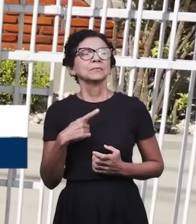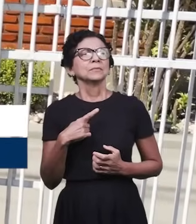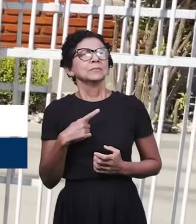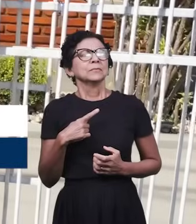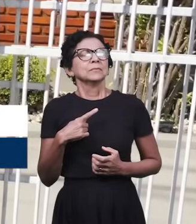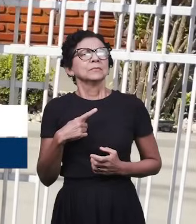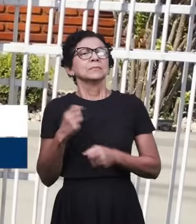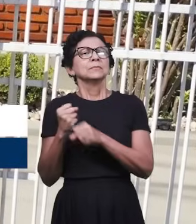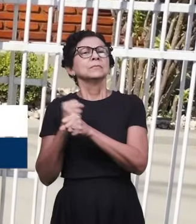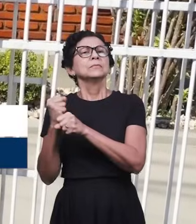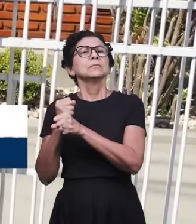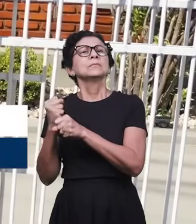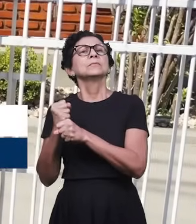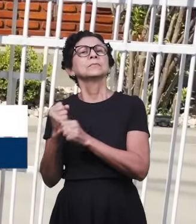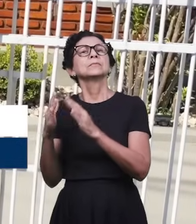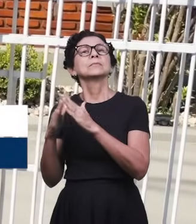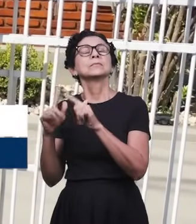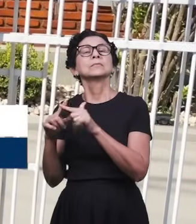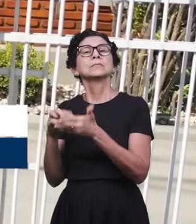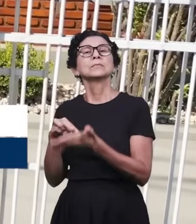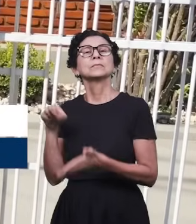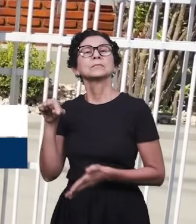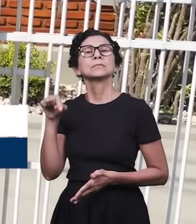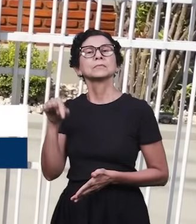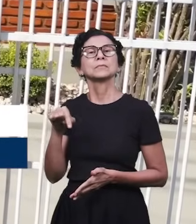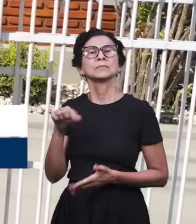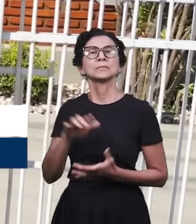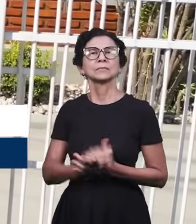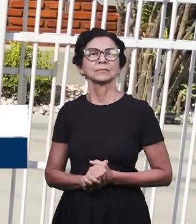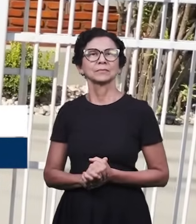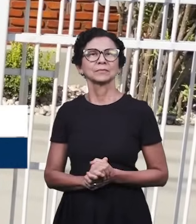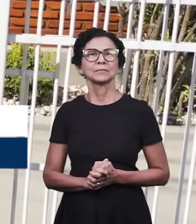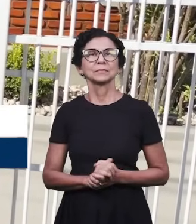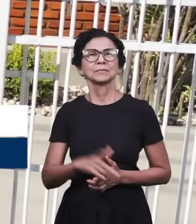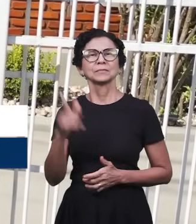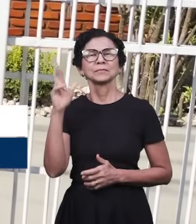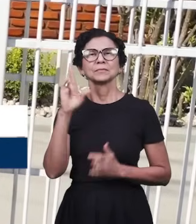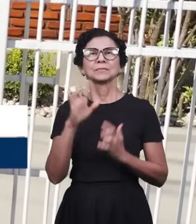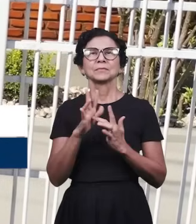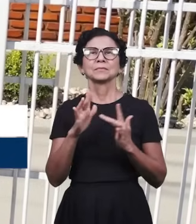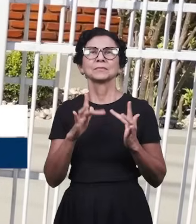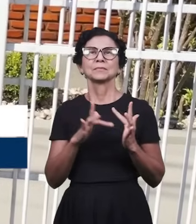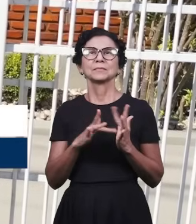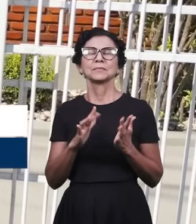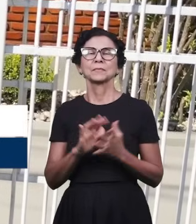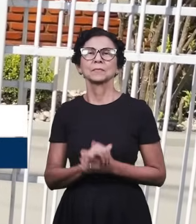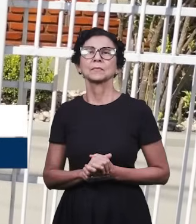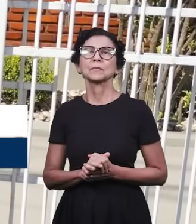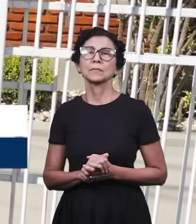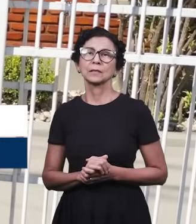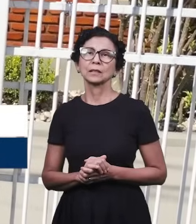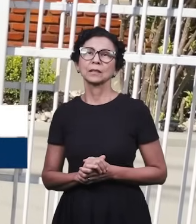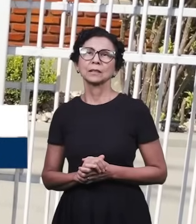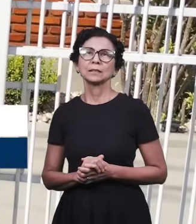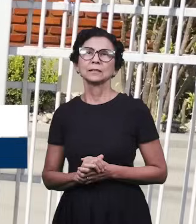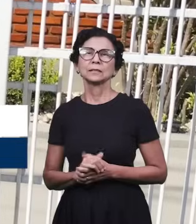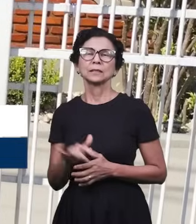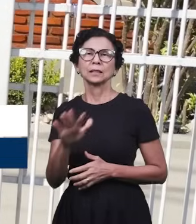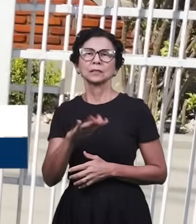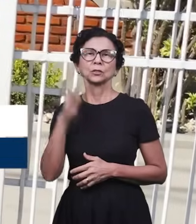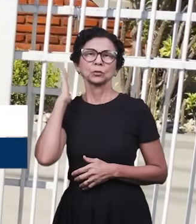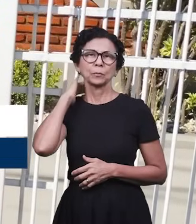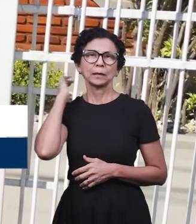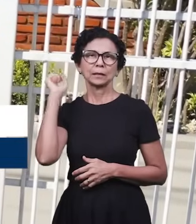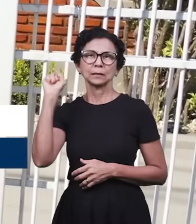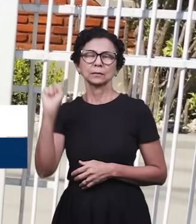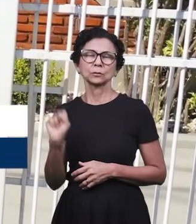aqui em Rondon? Conta pra gente. Irmãos, a paz do Senhor. Como a irmã Deise falou, nós estamos aqui em Rondon do Pará, né, que fica no sul do estado, no